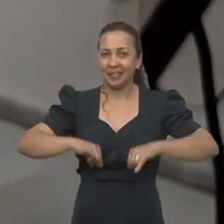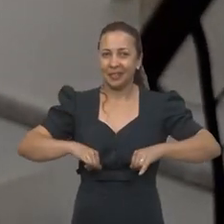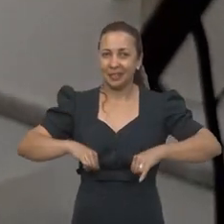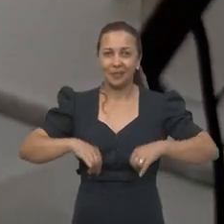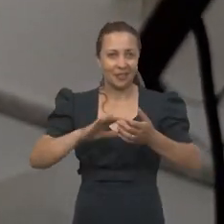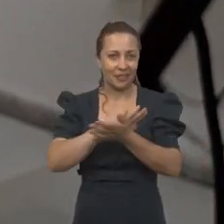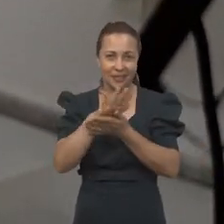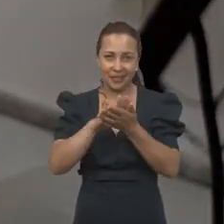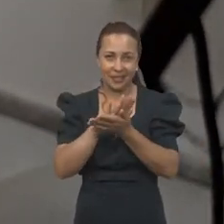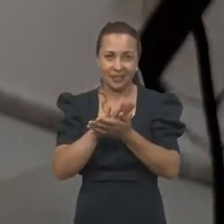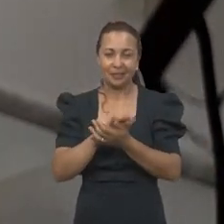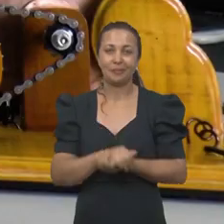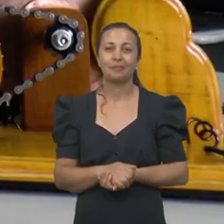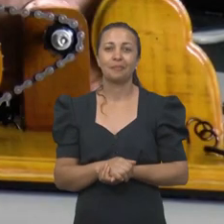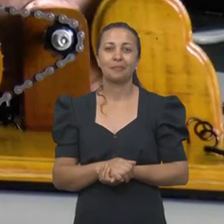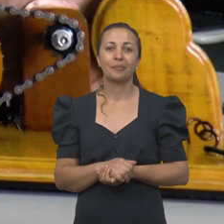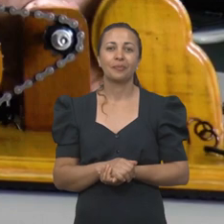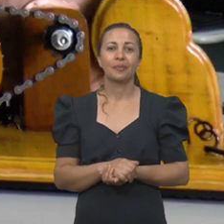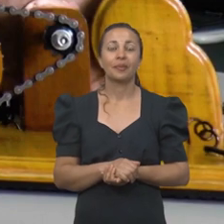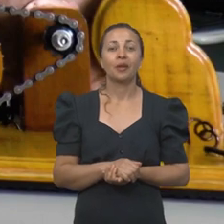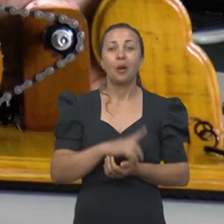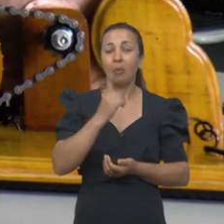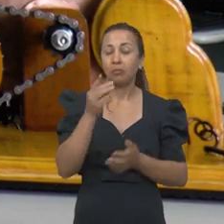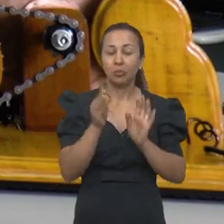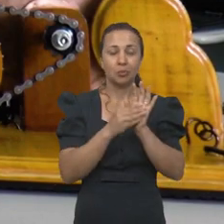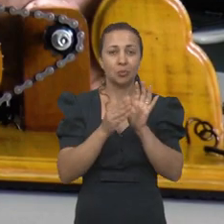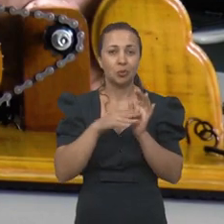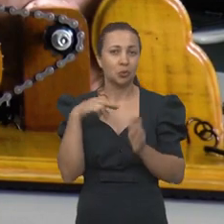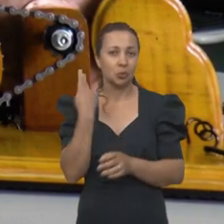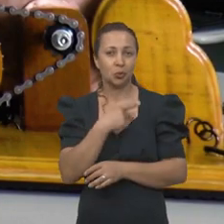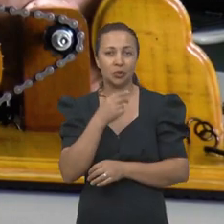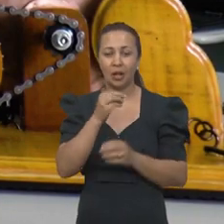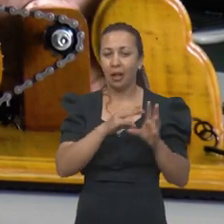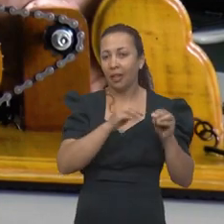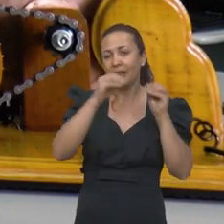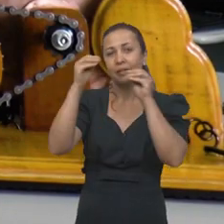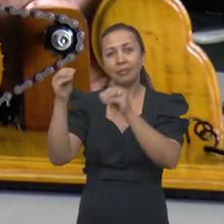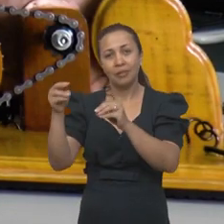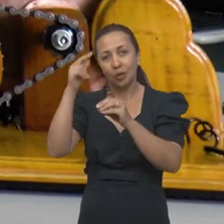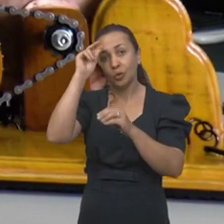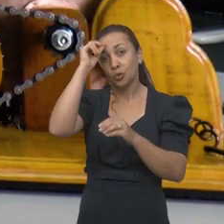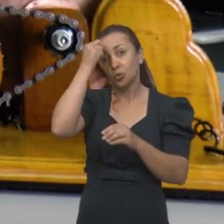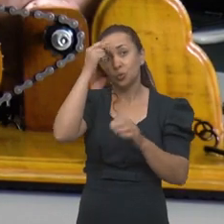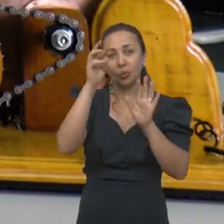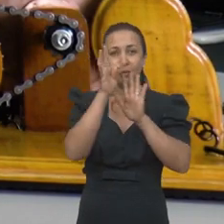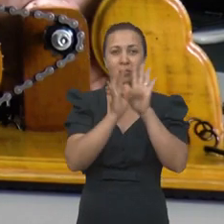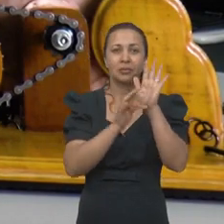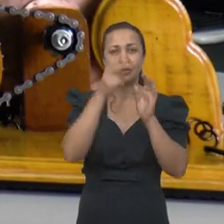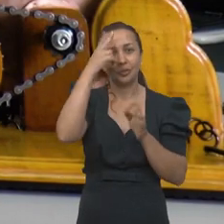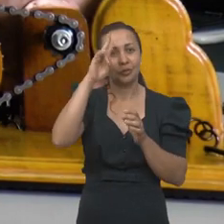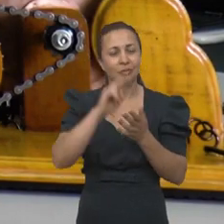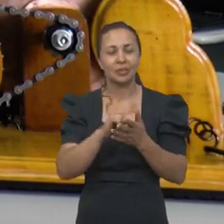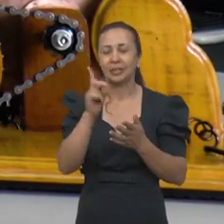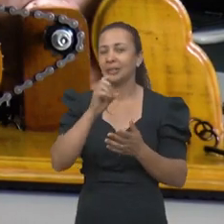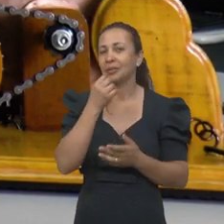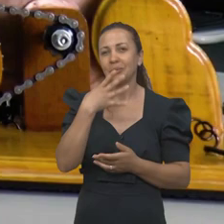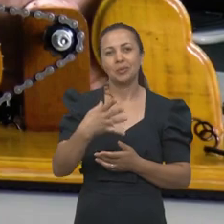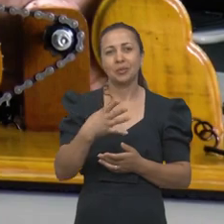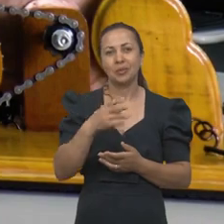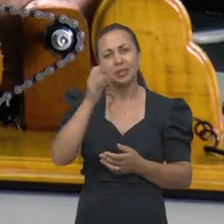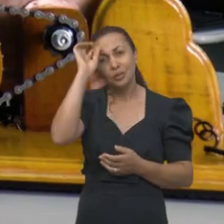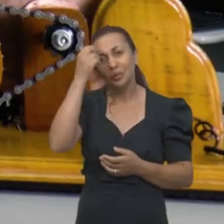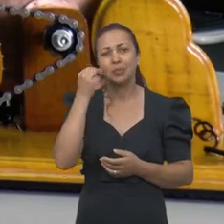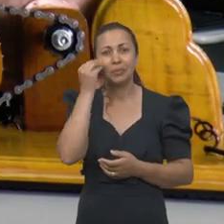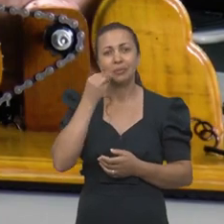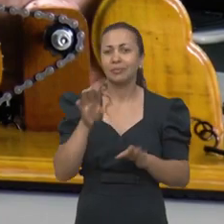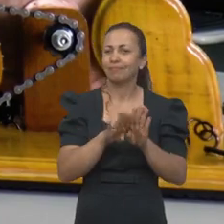volts sem sofrer nenhum dano a um dos pressupostos nossa sede que você levar só o texto da história não resolve levar